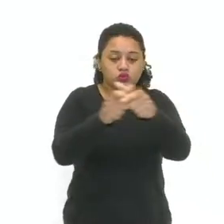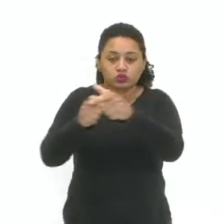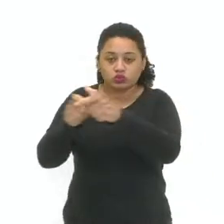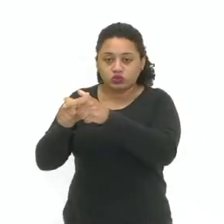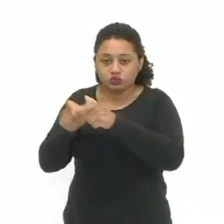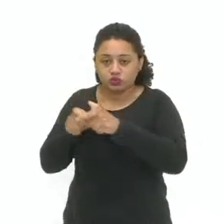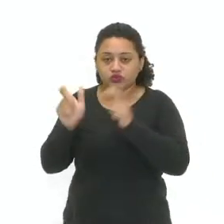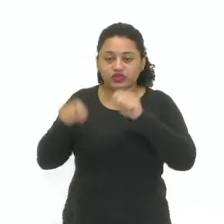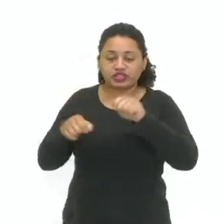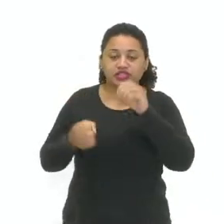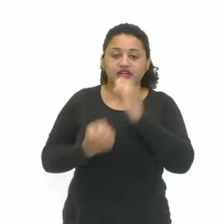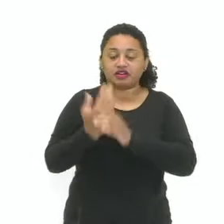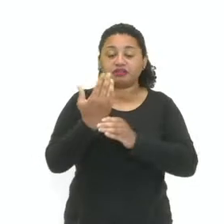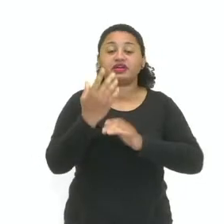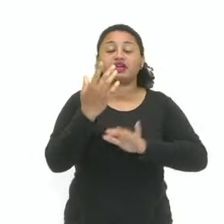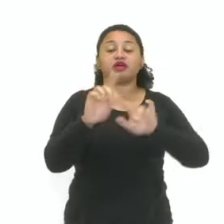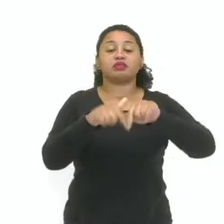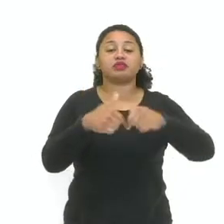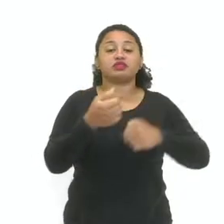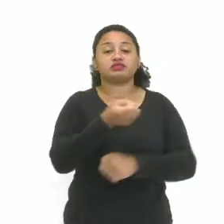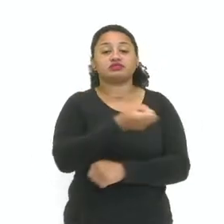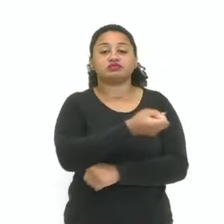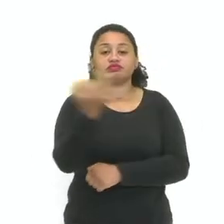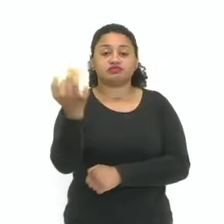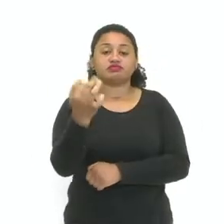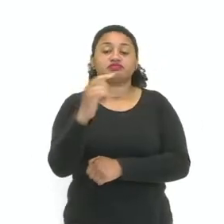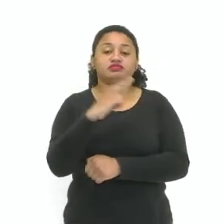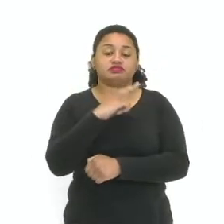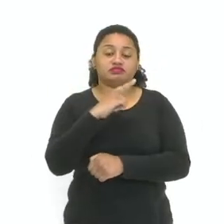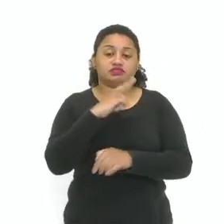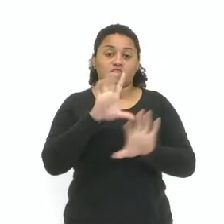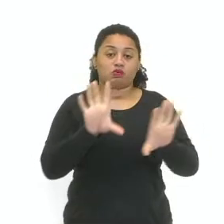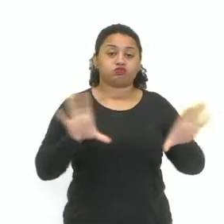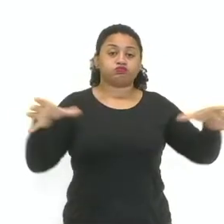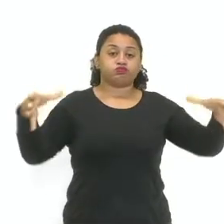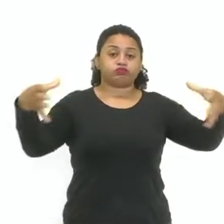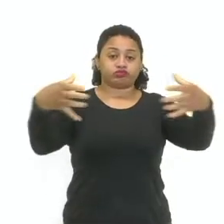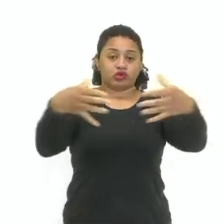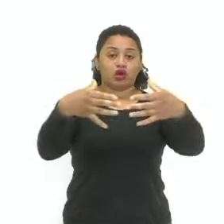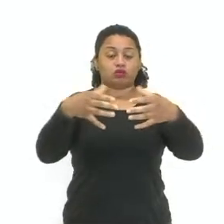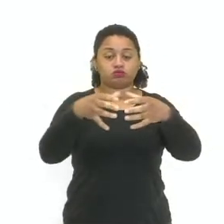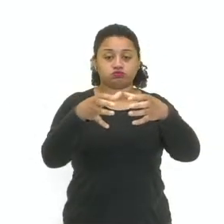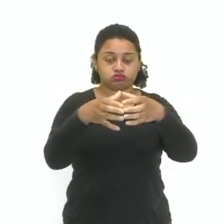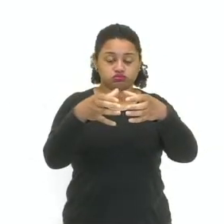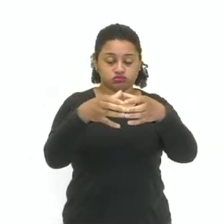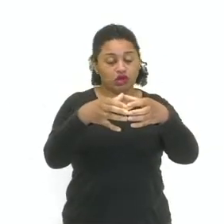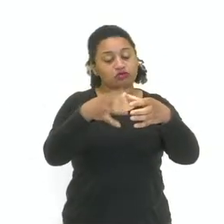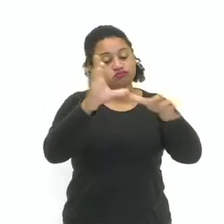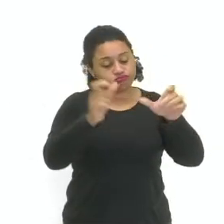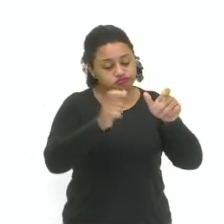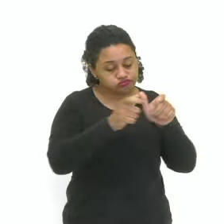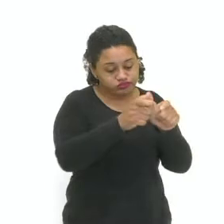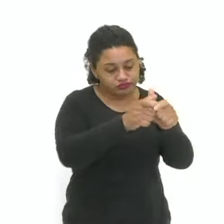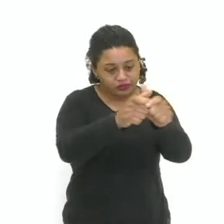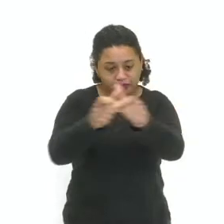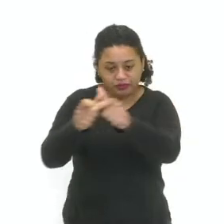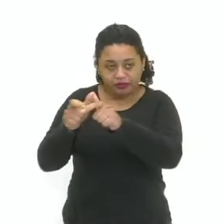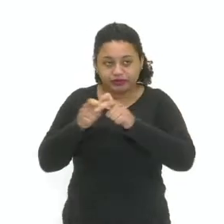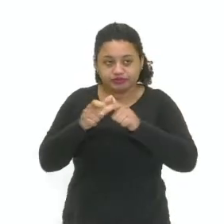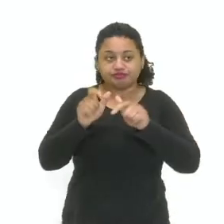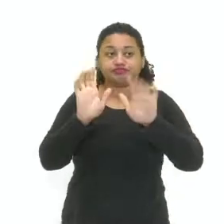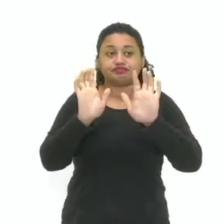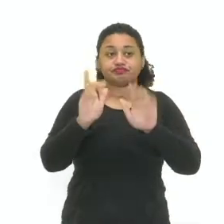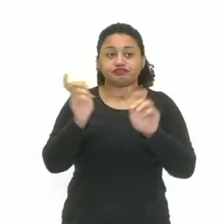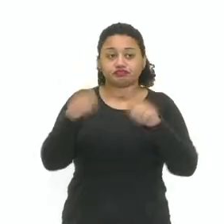formar por uma quantidade de elementos de um conjunto maior. Então, a gente já viu alguns exemplos como que